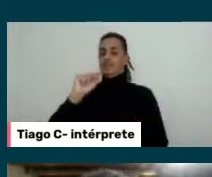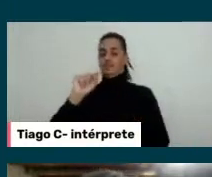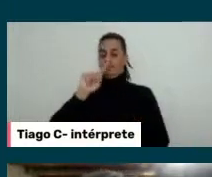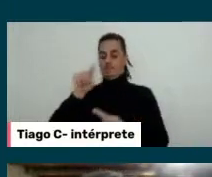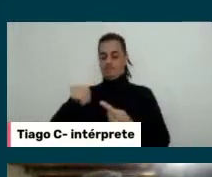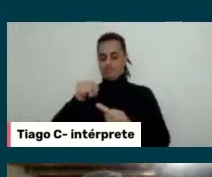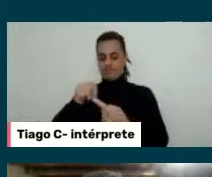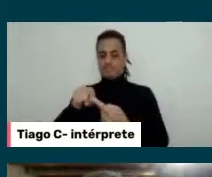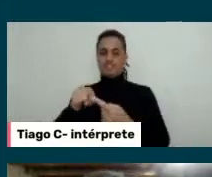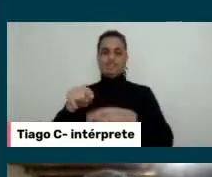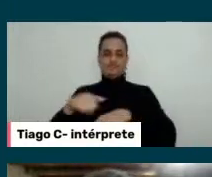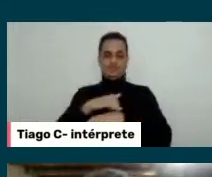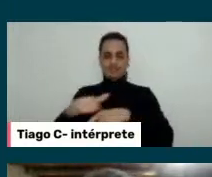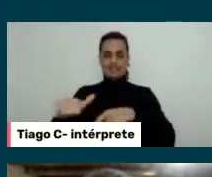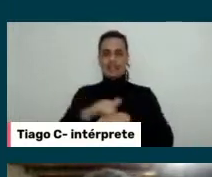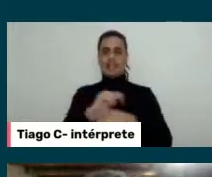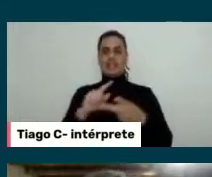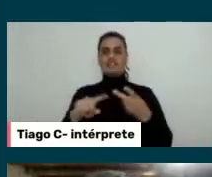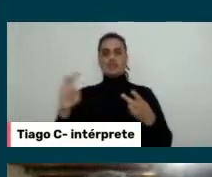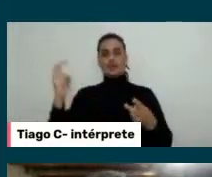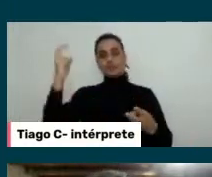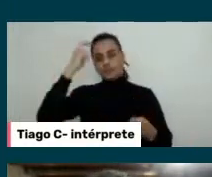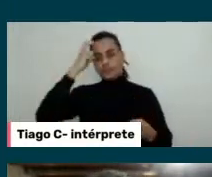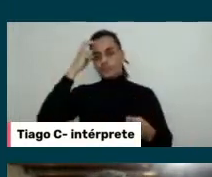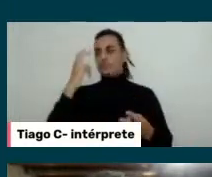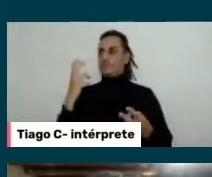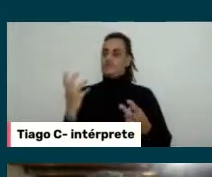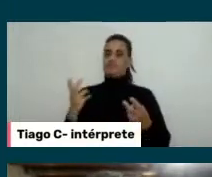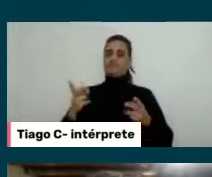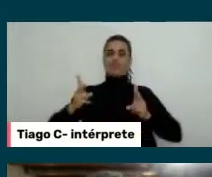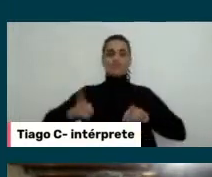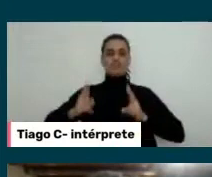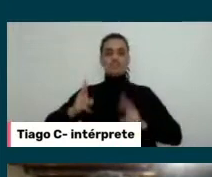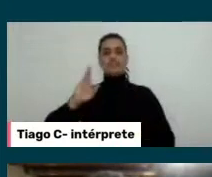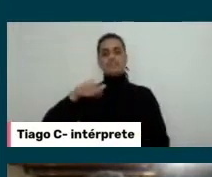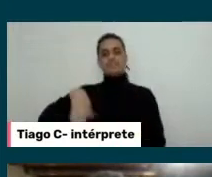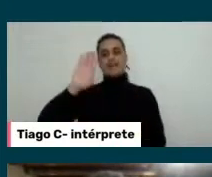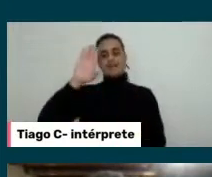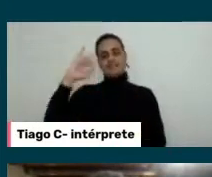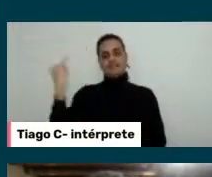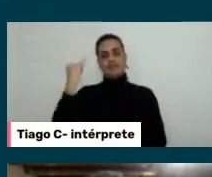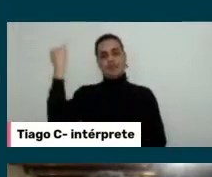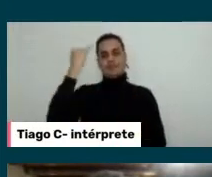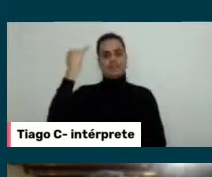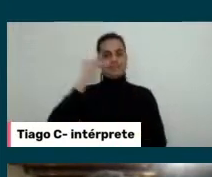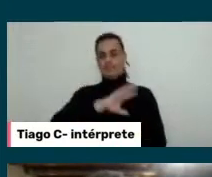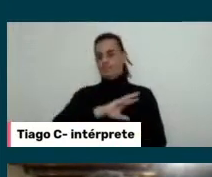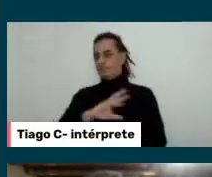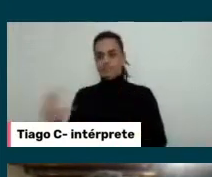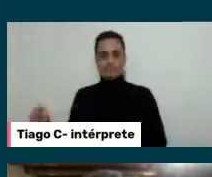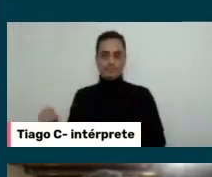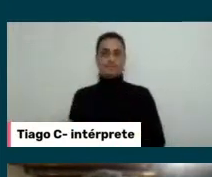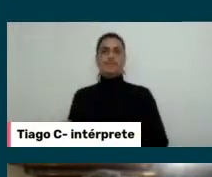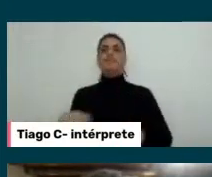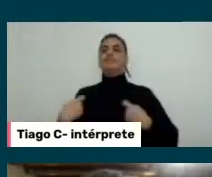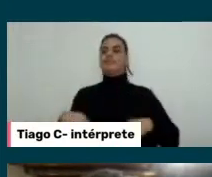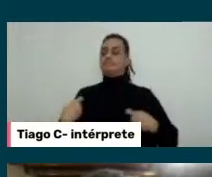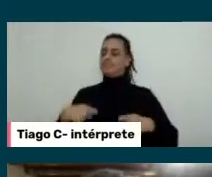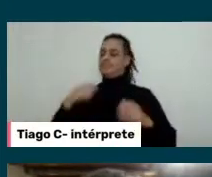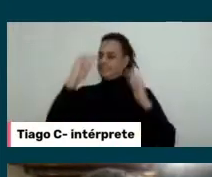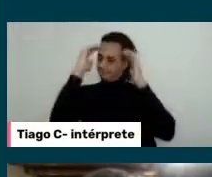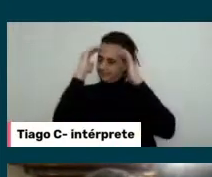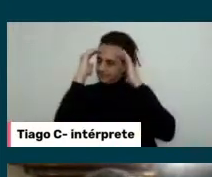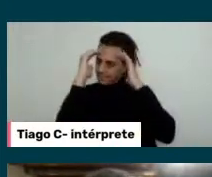a cultura e os processos sigam sendo o mais importante nisso tudo. Eles precisam seguir sendo